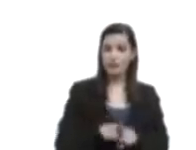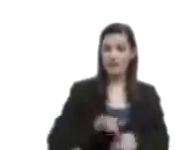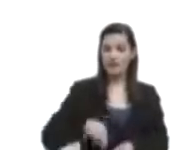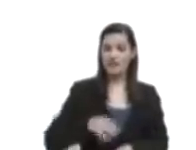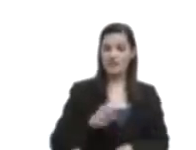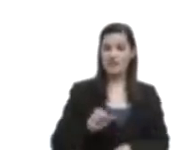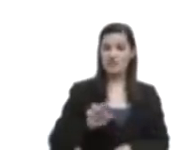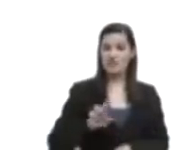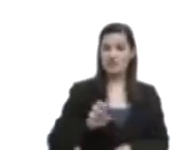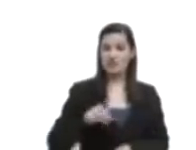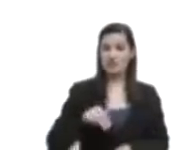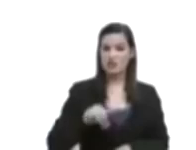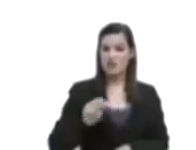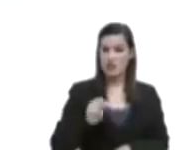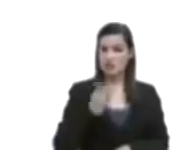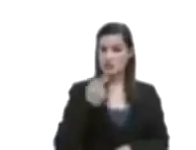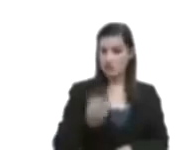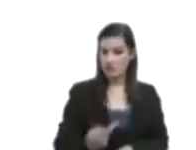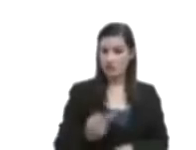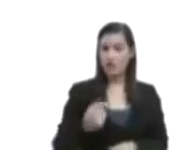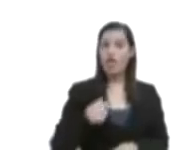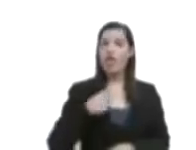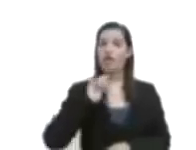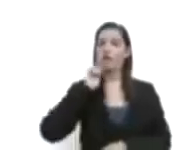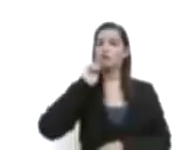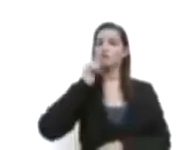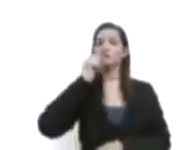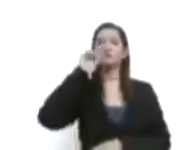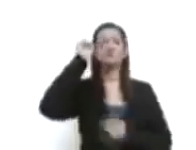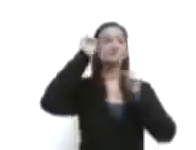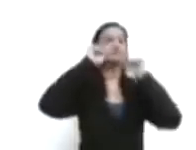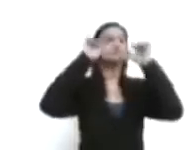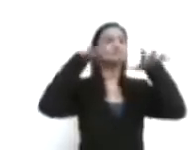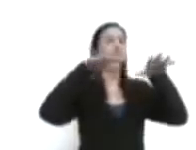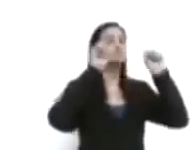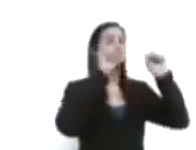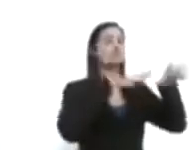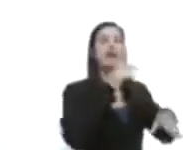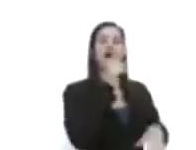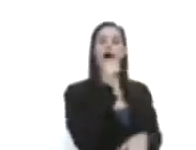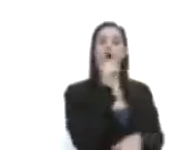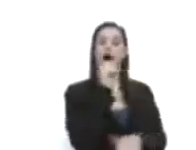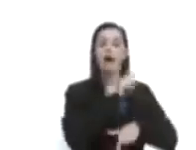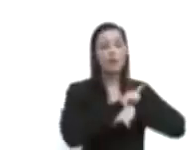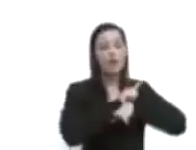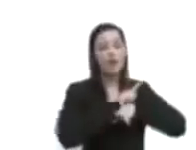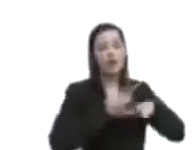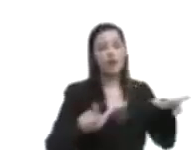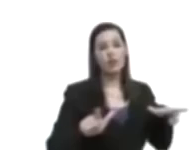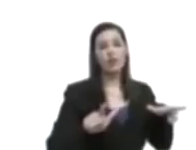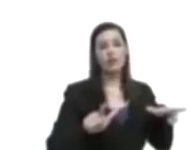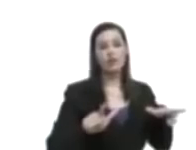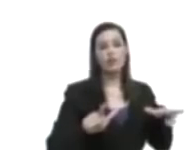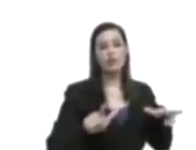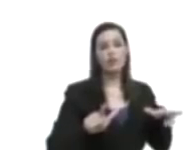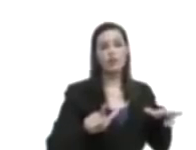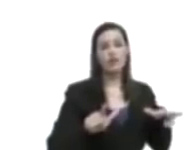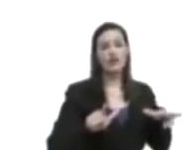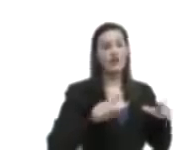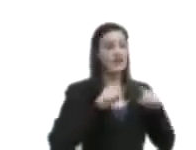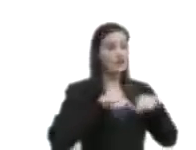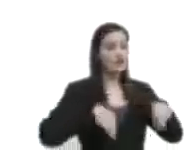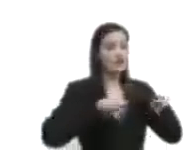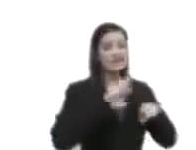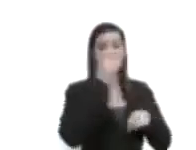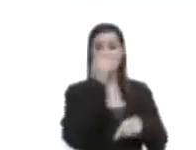Aspergirei água limpa e vos purificarei dos vossos ídolos, metais, e